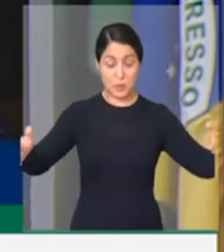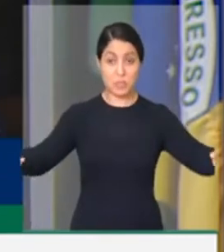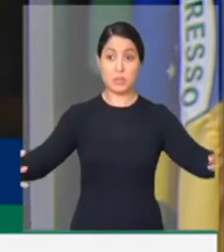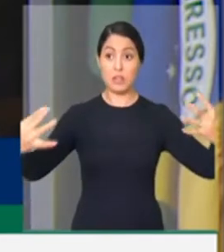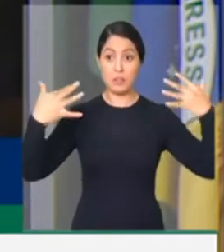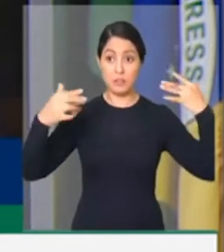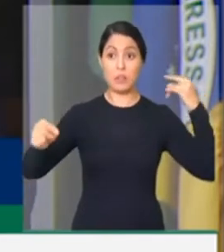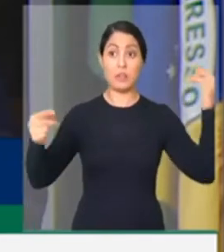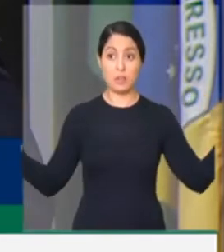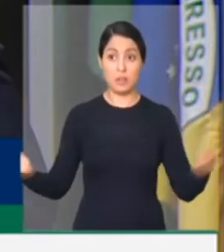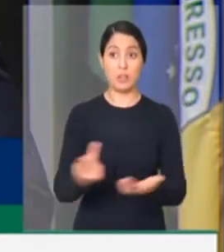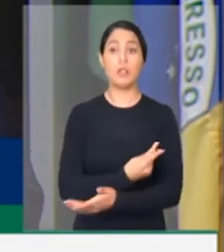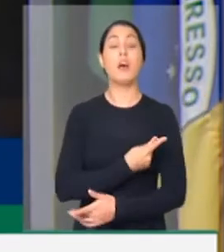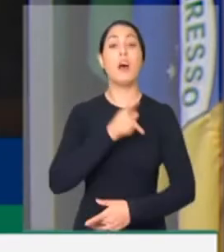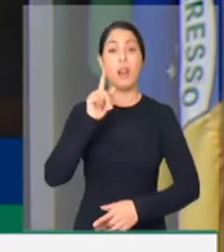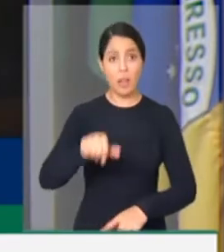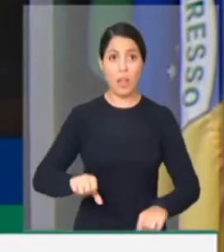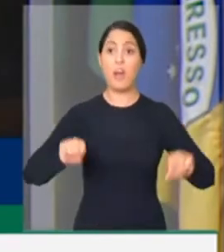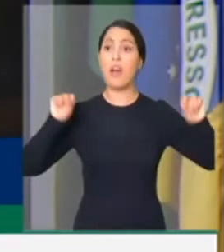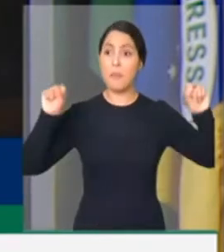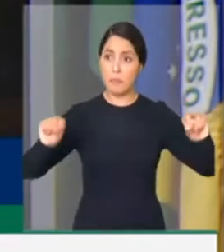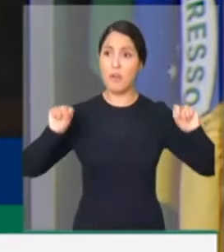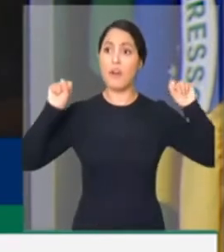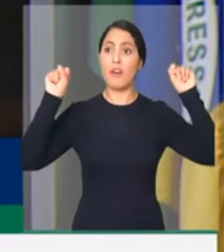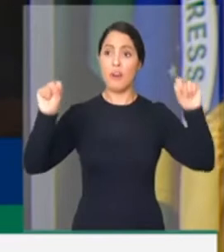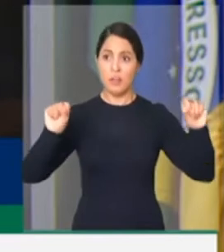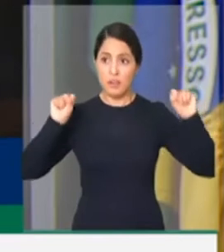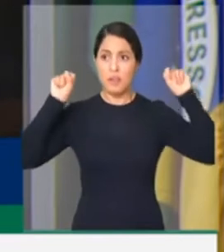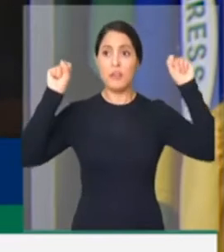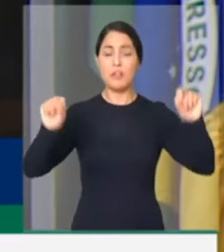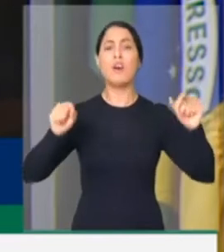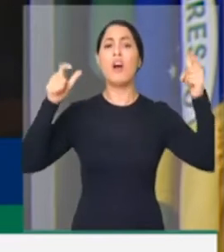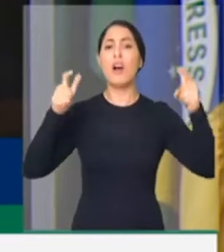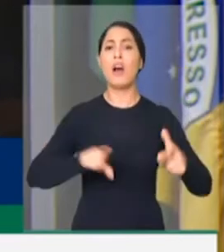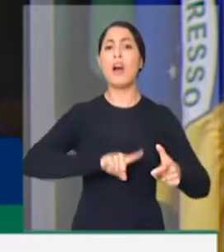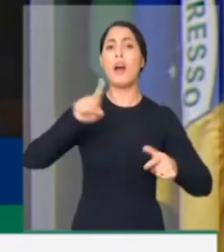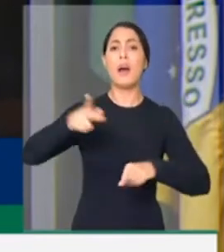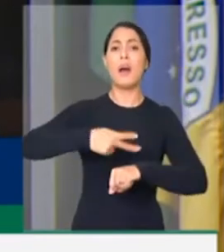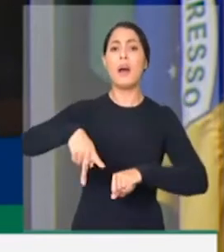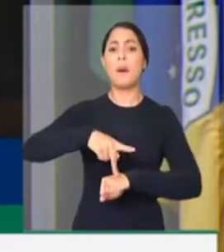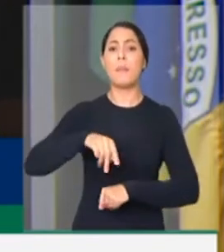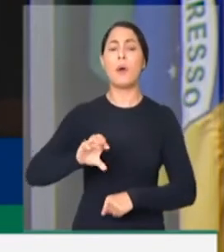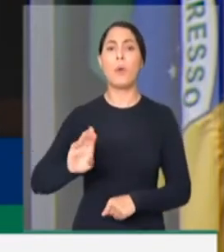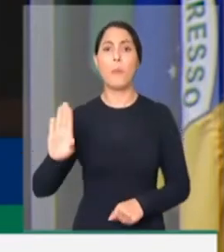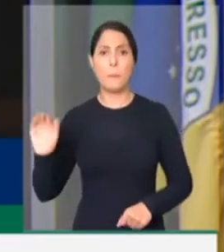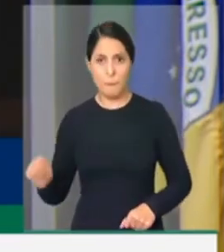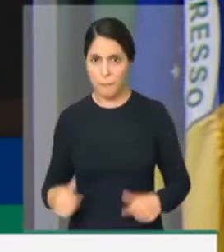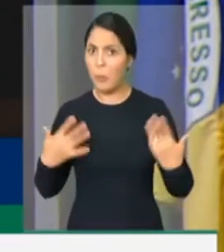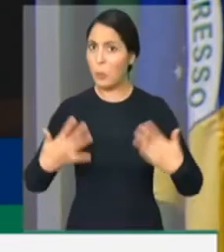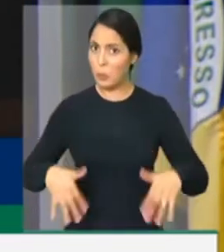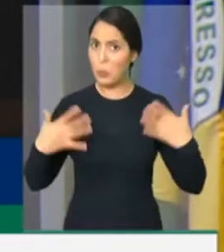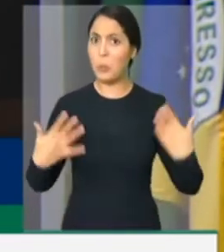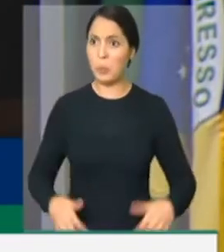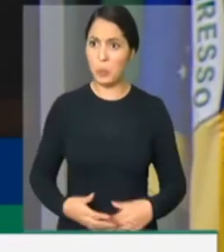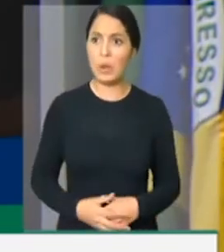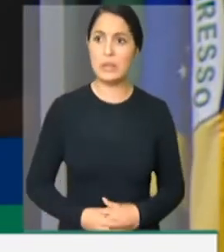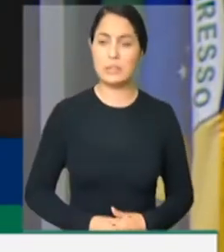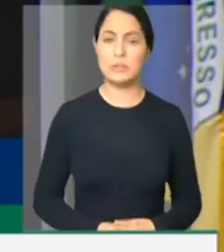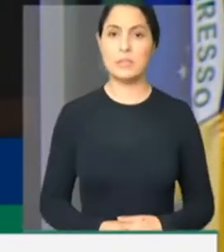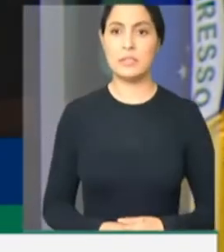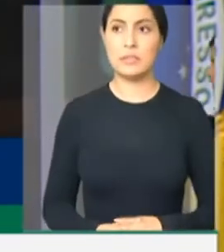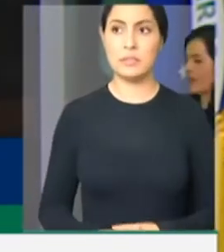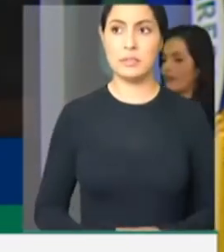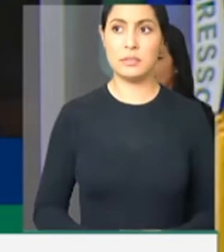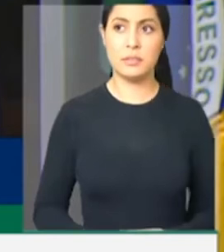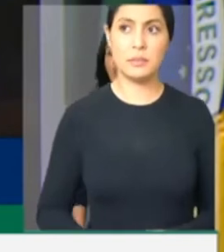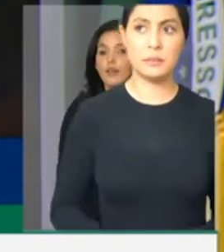e protestos que vem acontecendo em Cuba um país que há anos dominado